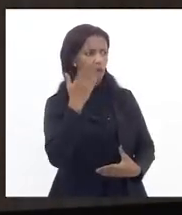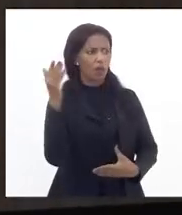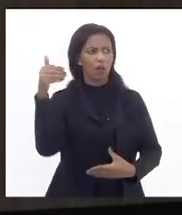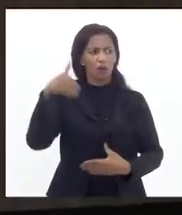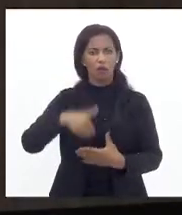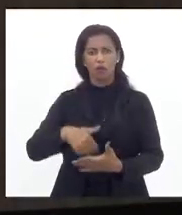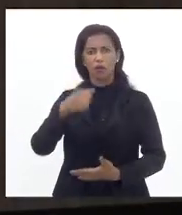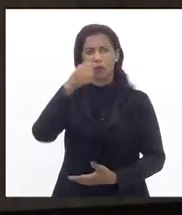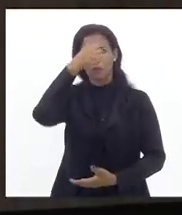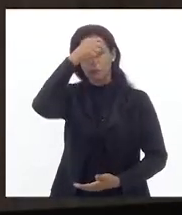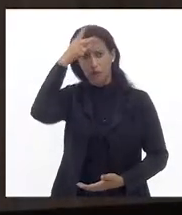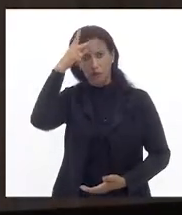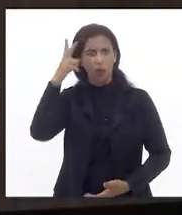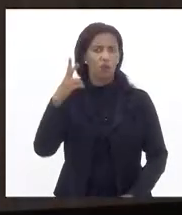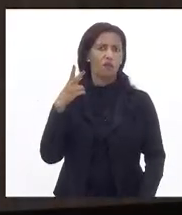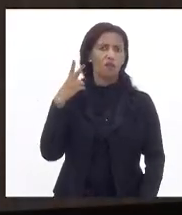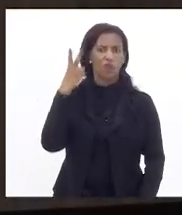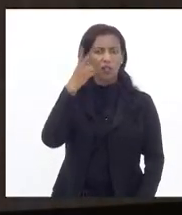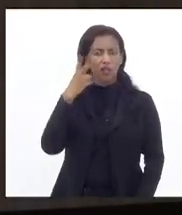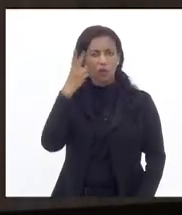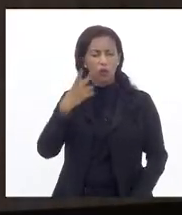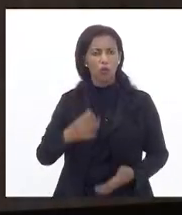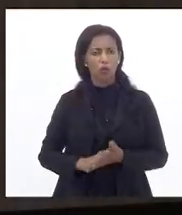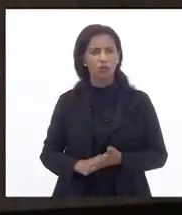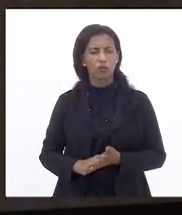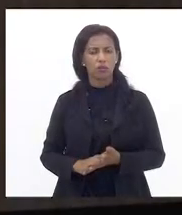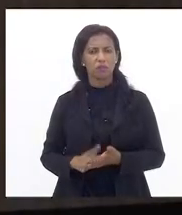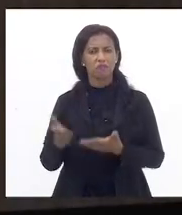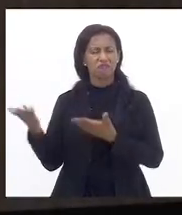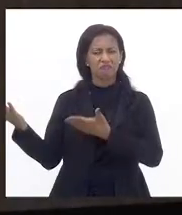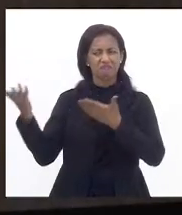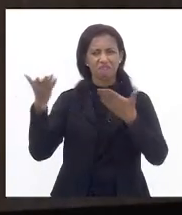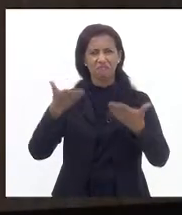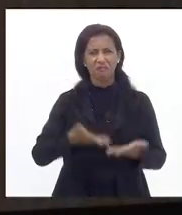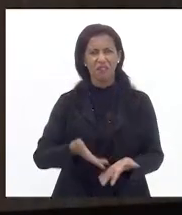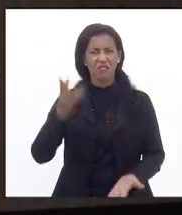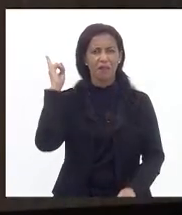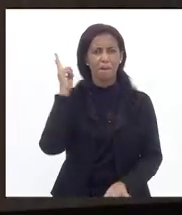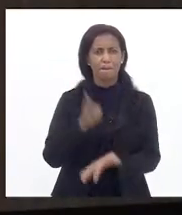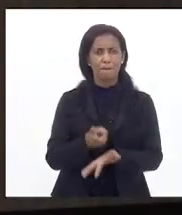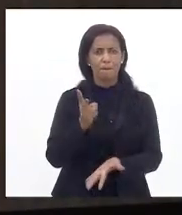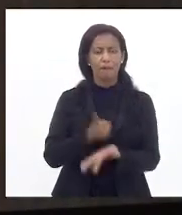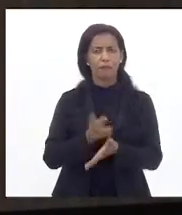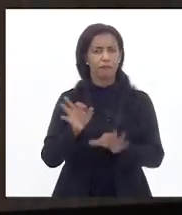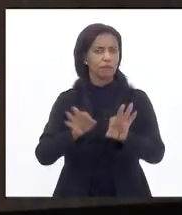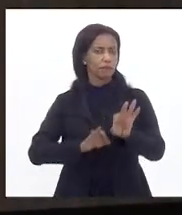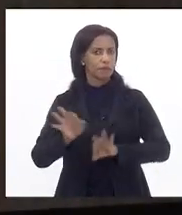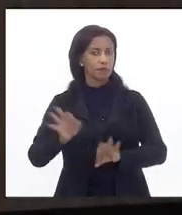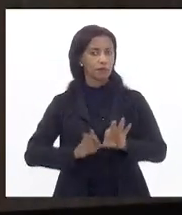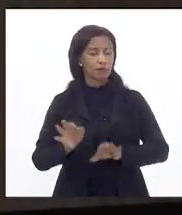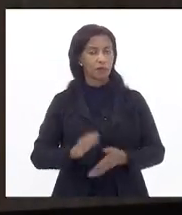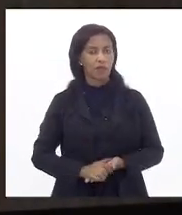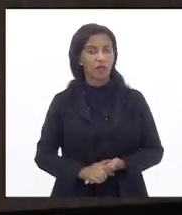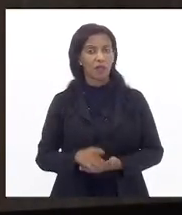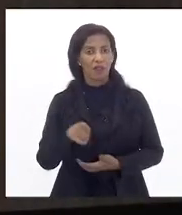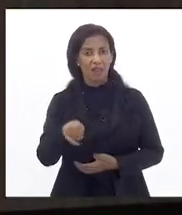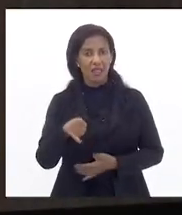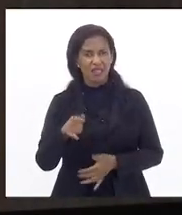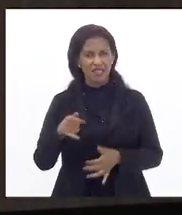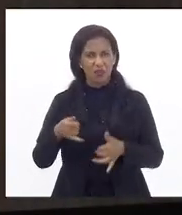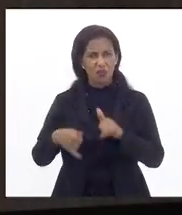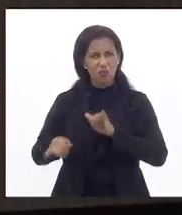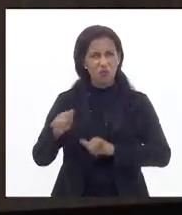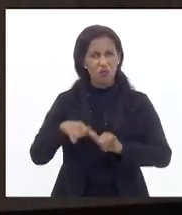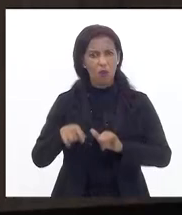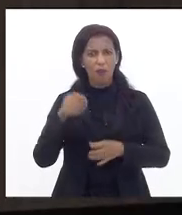elegendo os prefeitos e vereadores que vem aplicando a mesma fórmula essa fórmula Ela